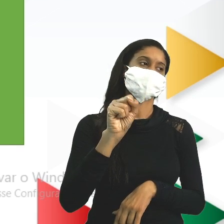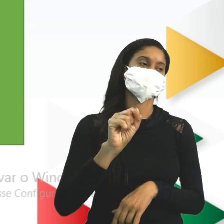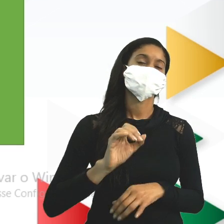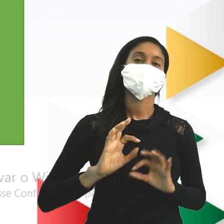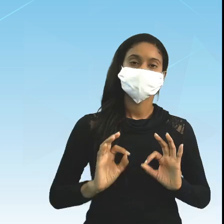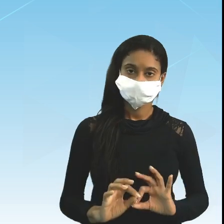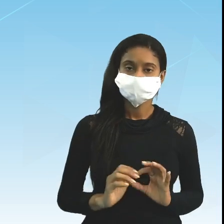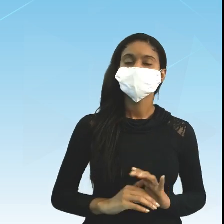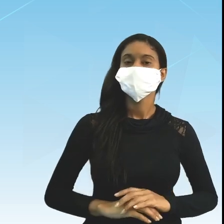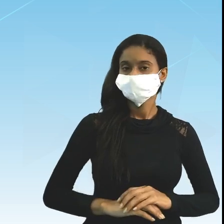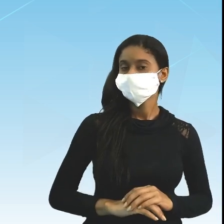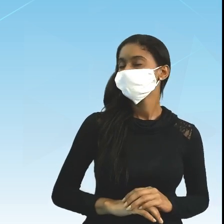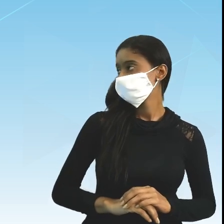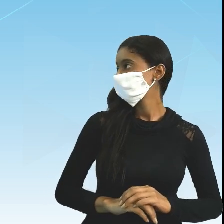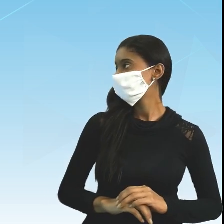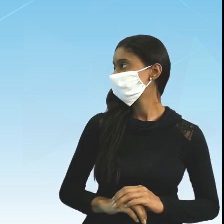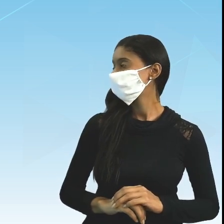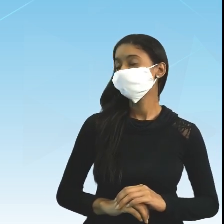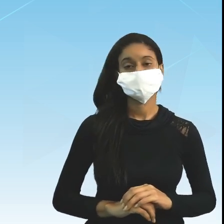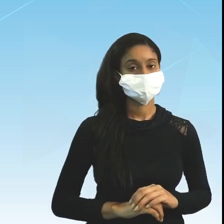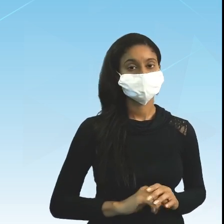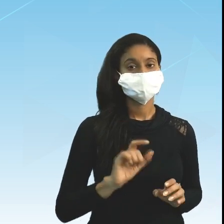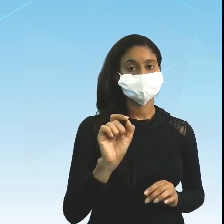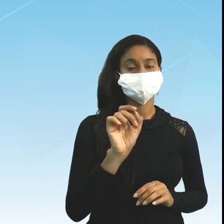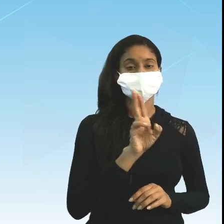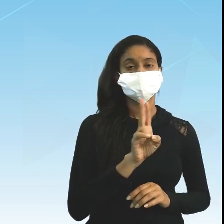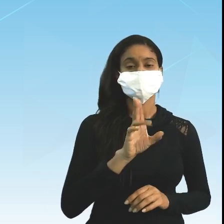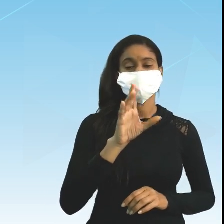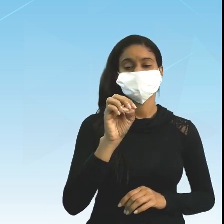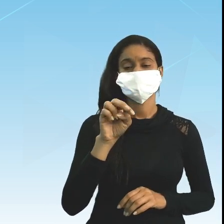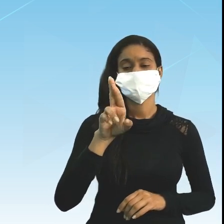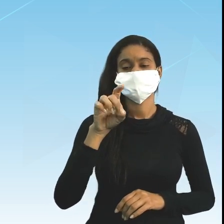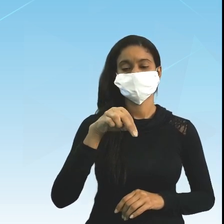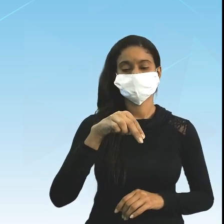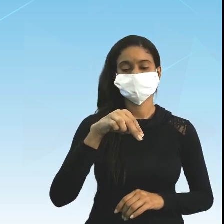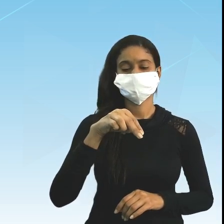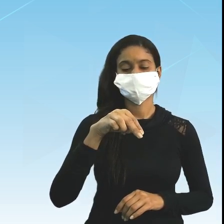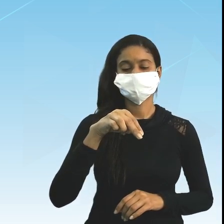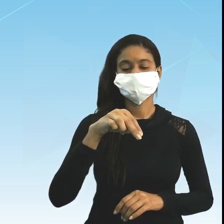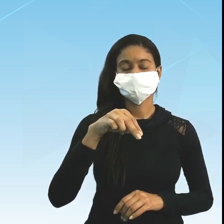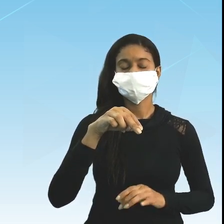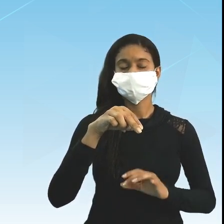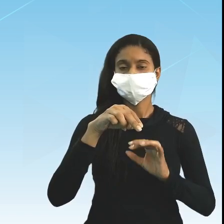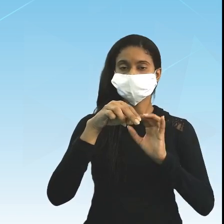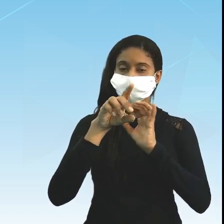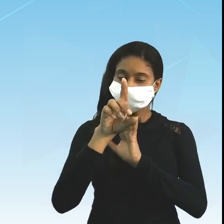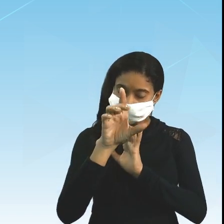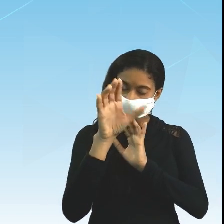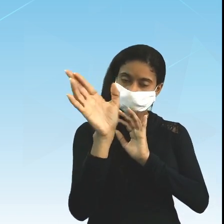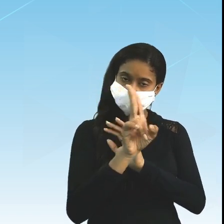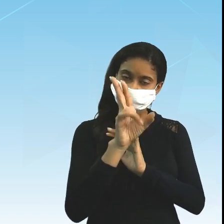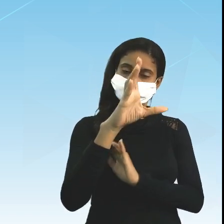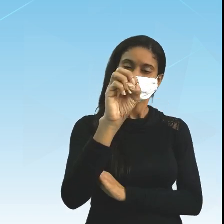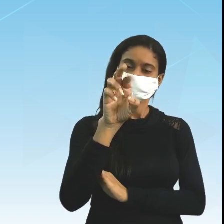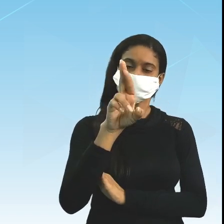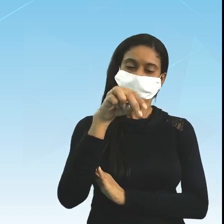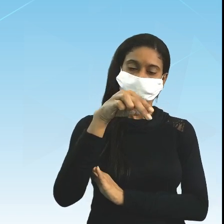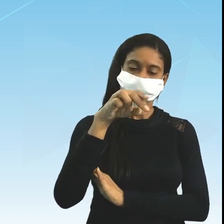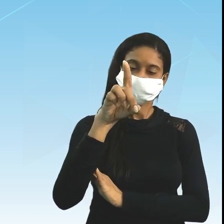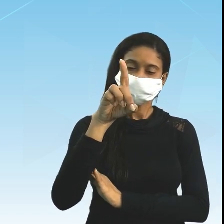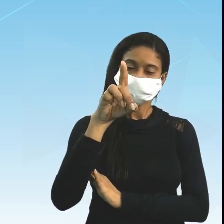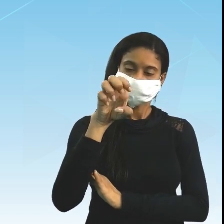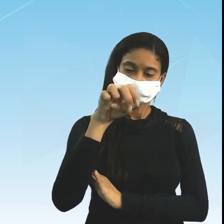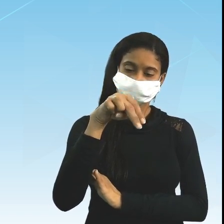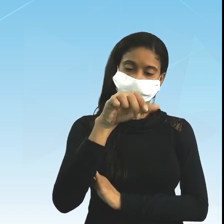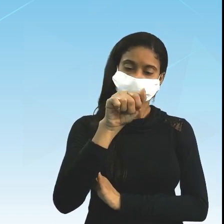meus amores? Isso são chamadas de coordenadas geográficas, tá certo? O que